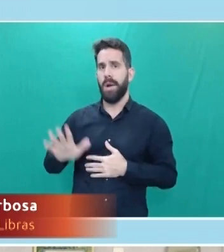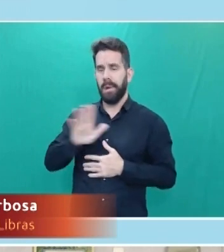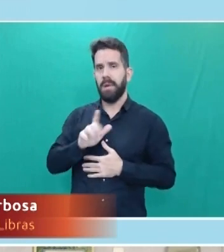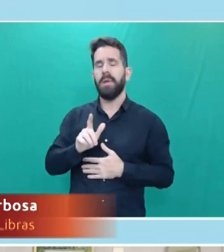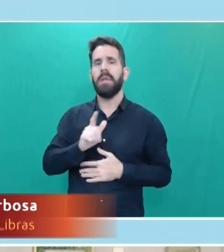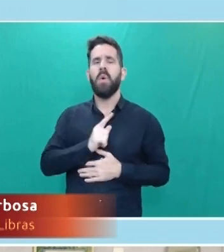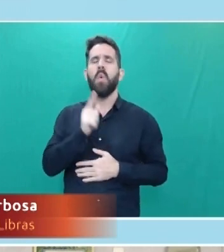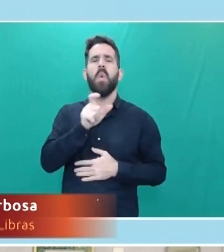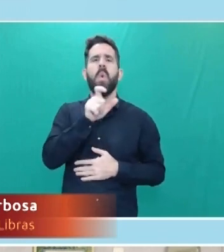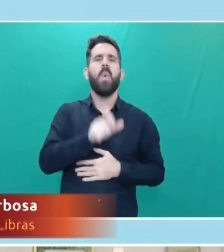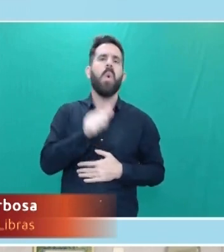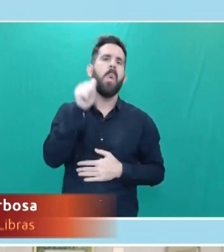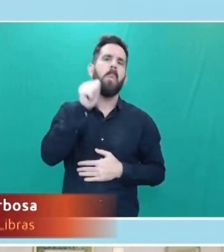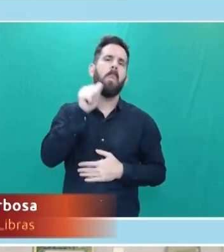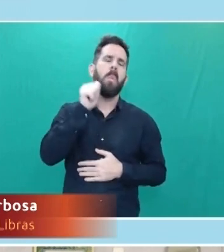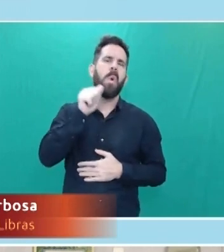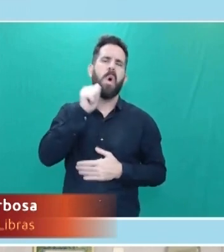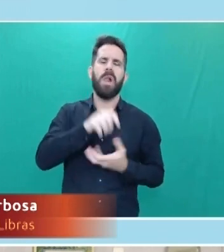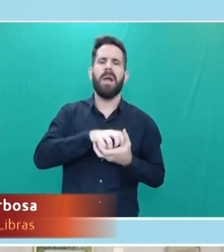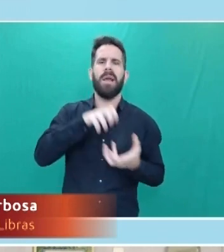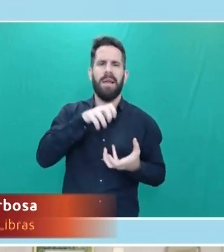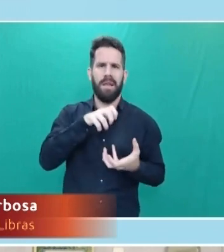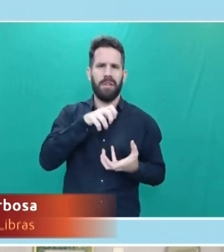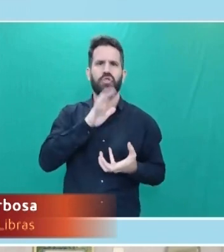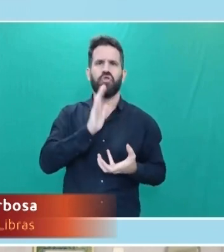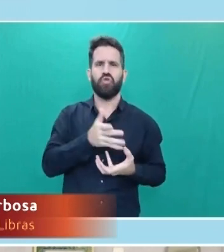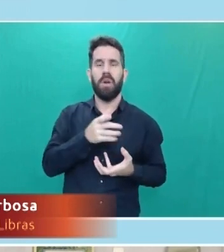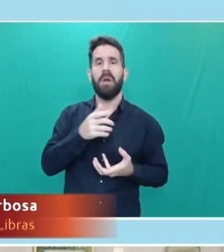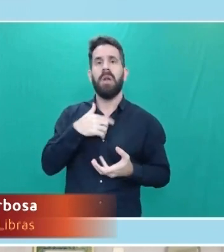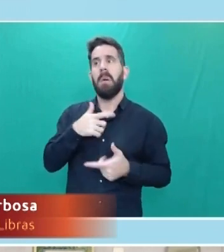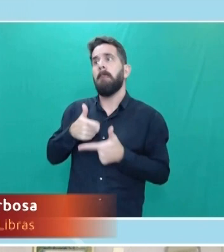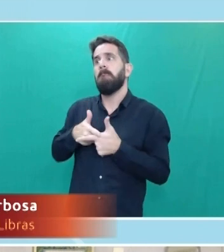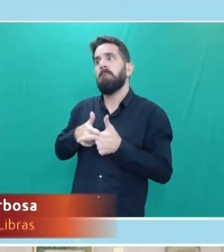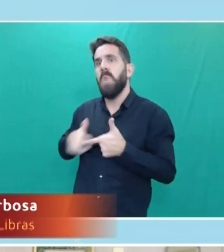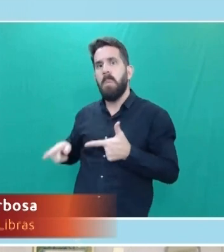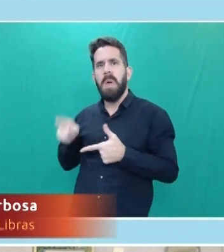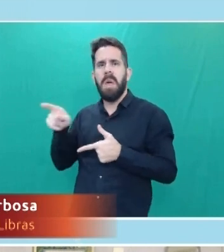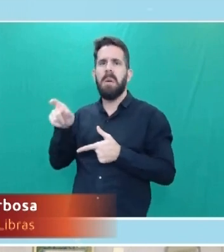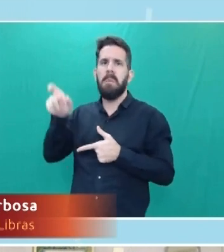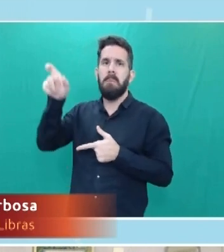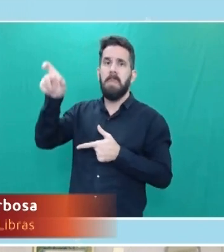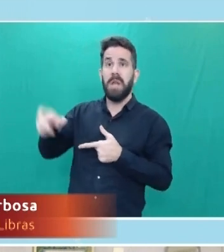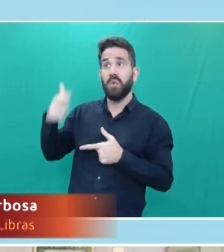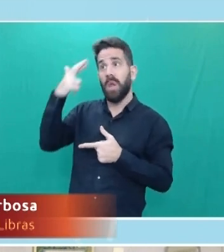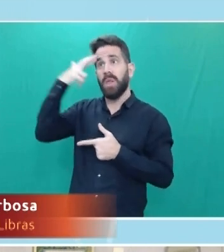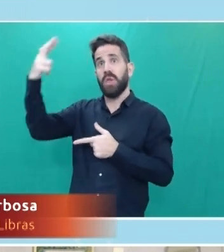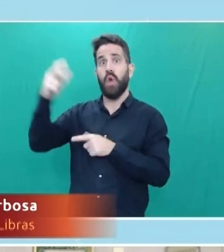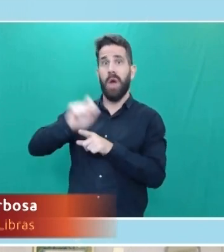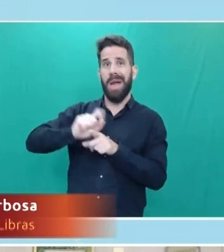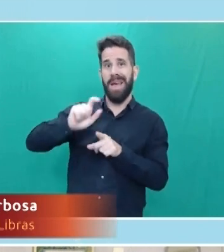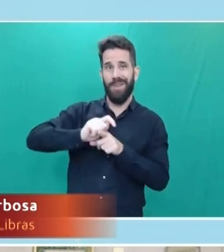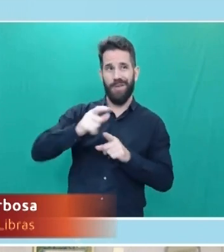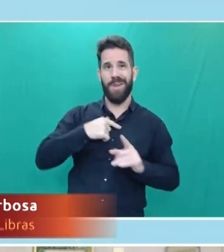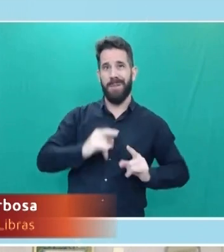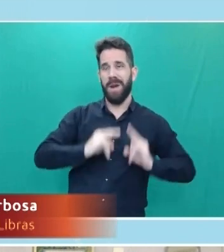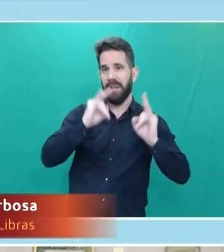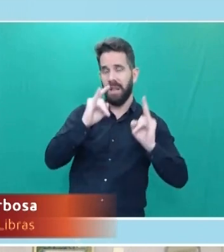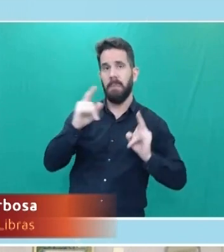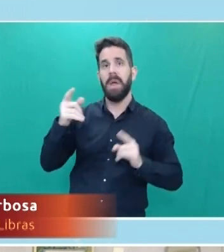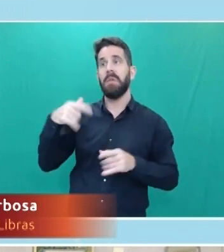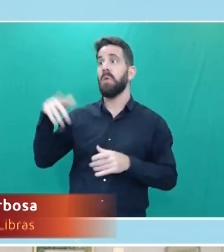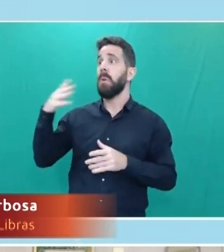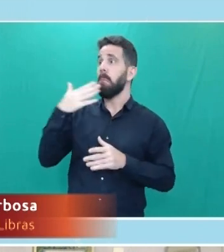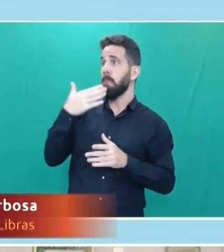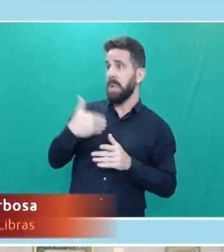com com pessoa de quem ela locava o imóvel, que pediu para ela sair, depois eles discutiram e ele